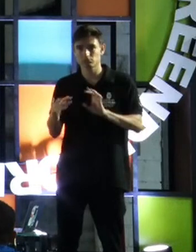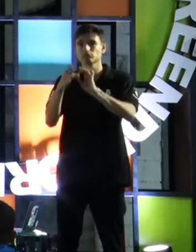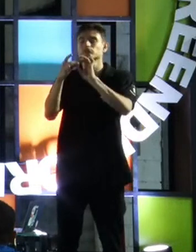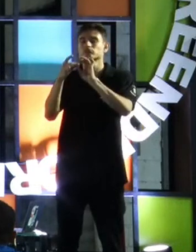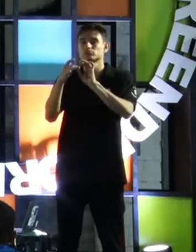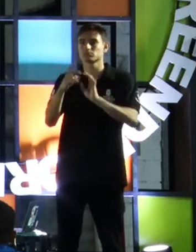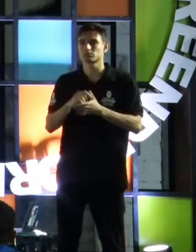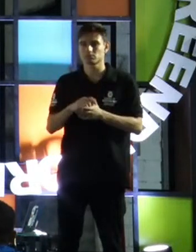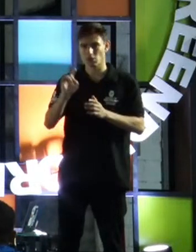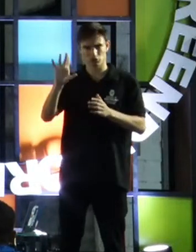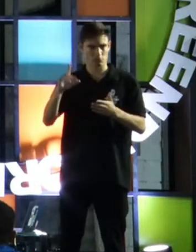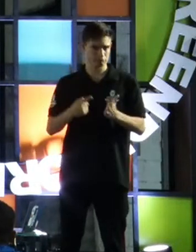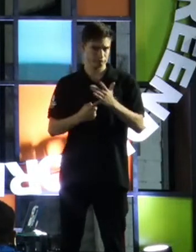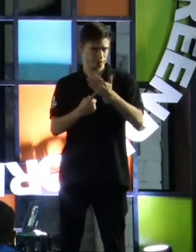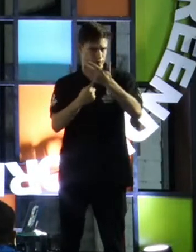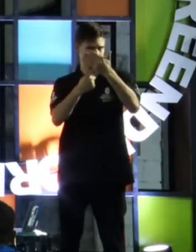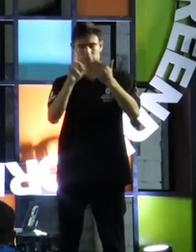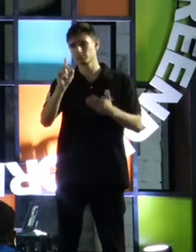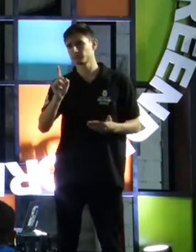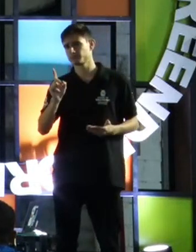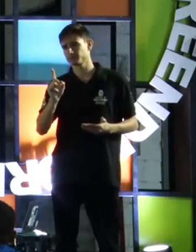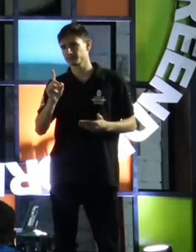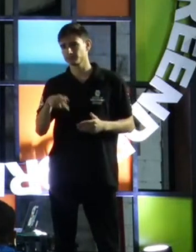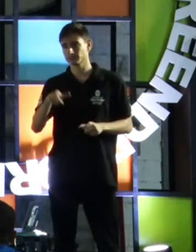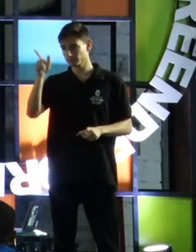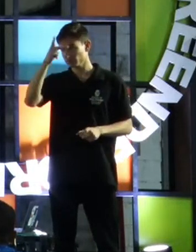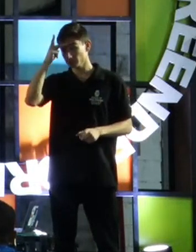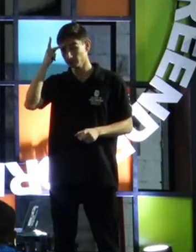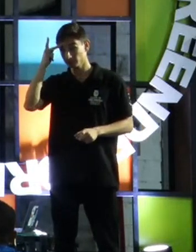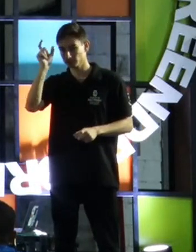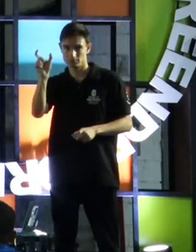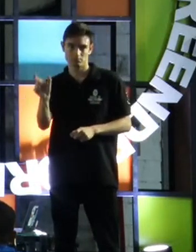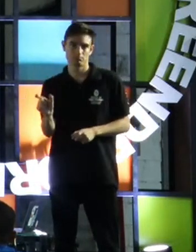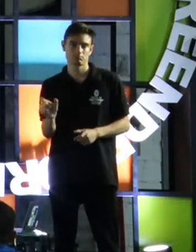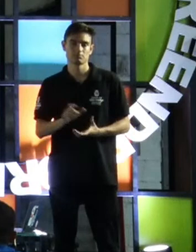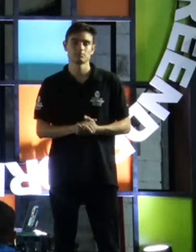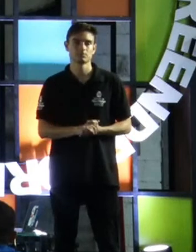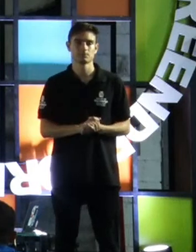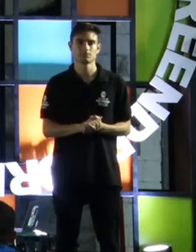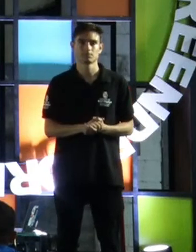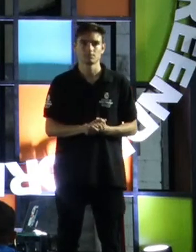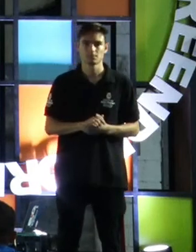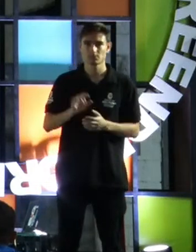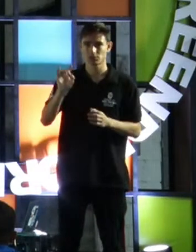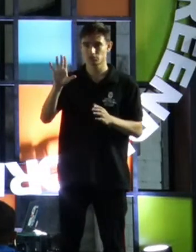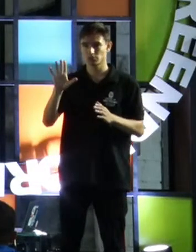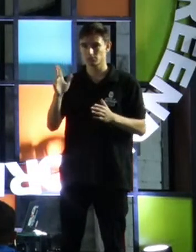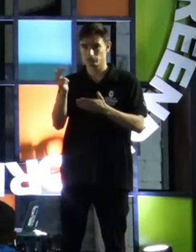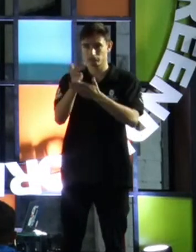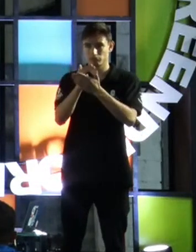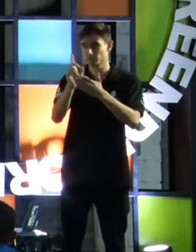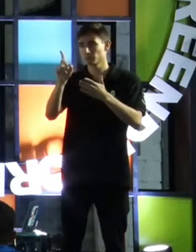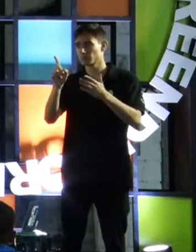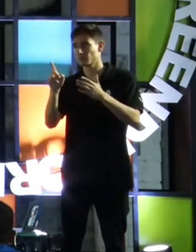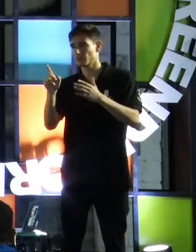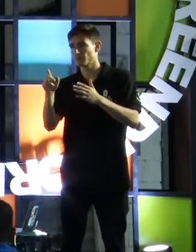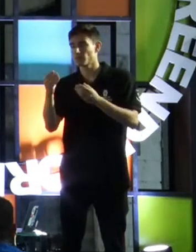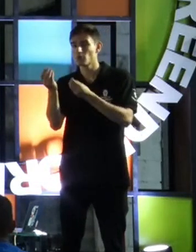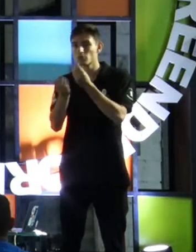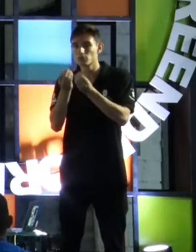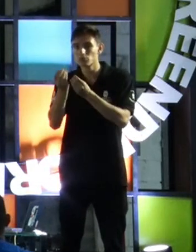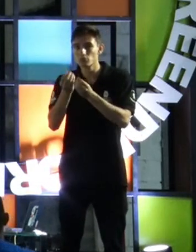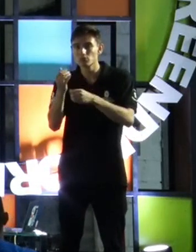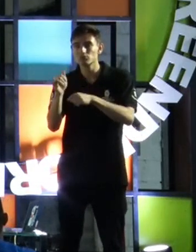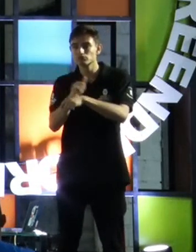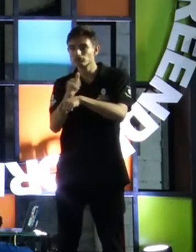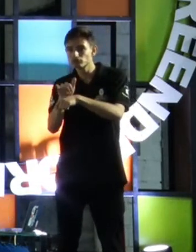é sobre tecnologia, é sobre pessoas. Não é sobre design, é sobre processo, sobre formas de se